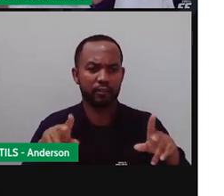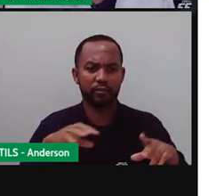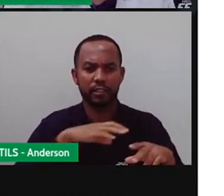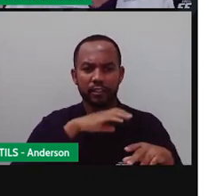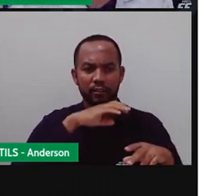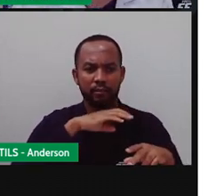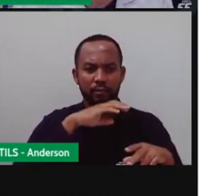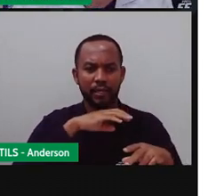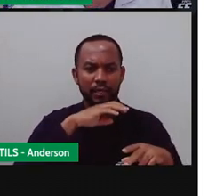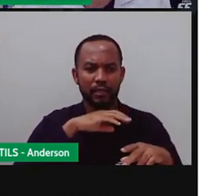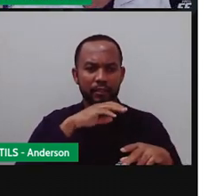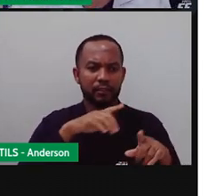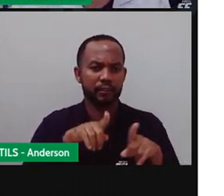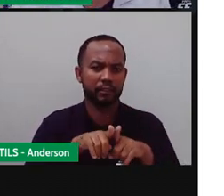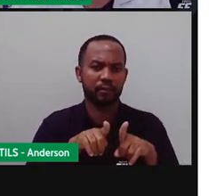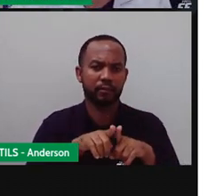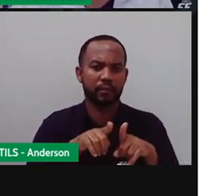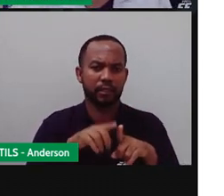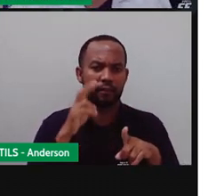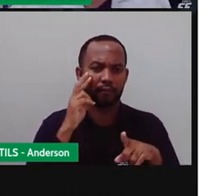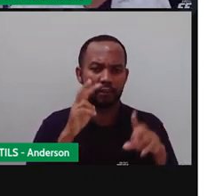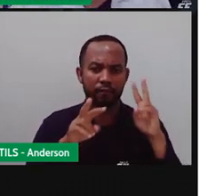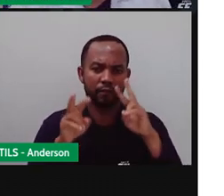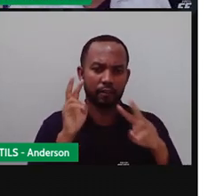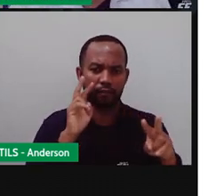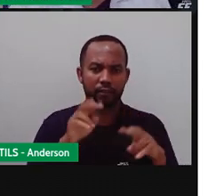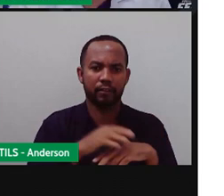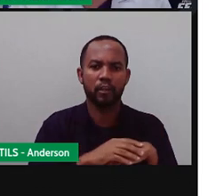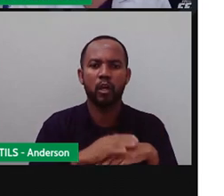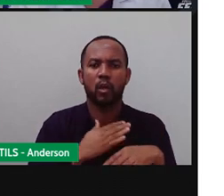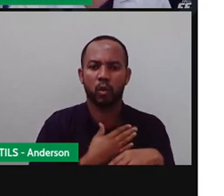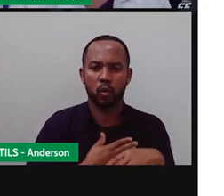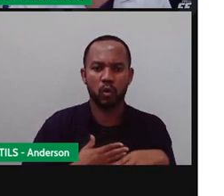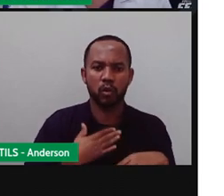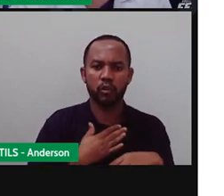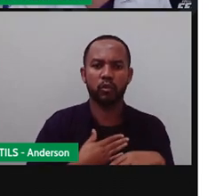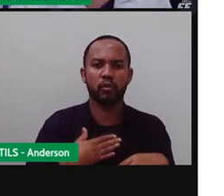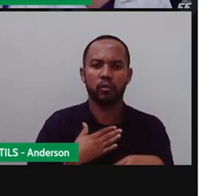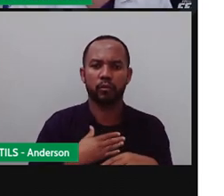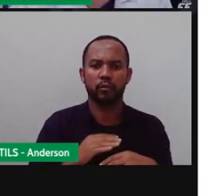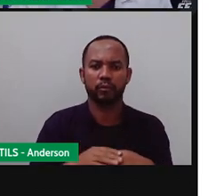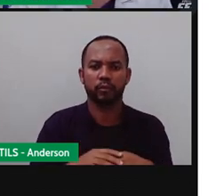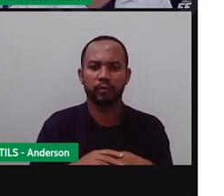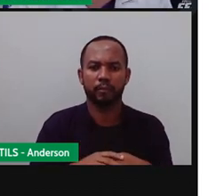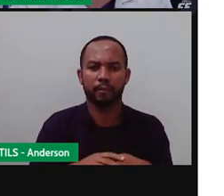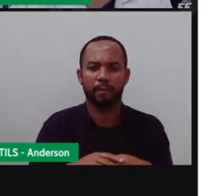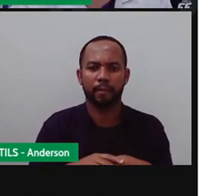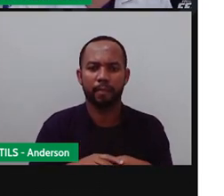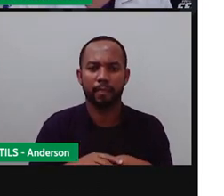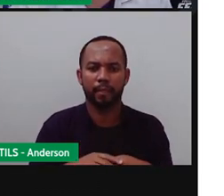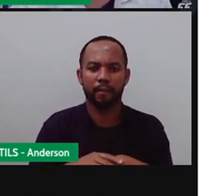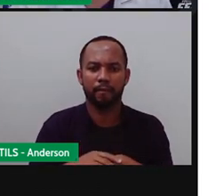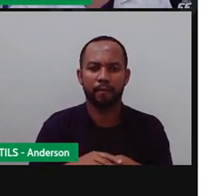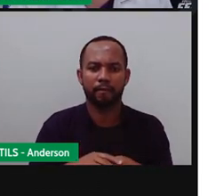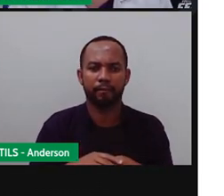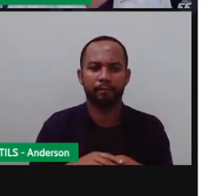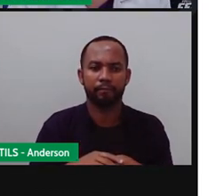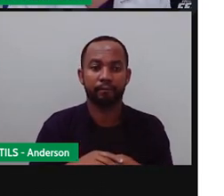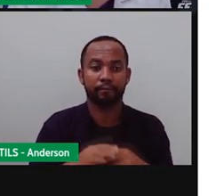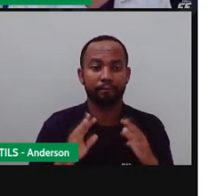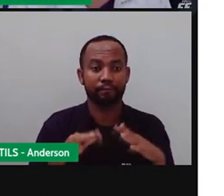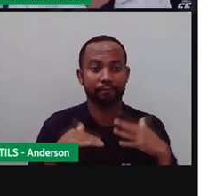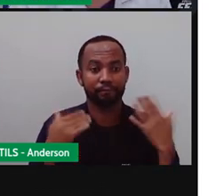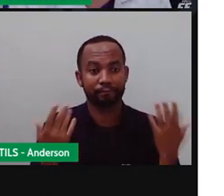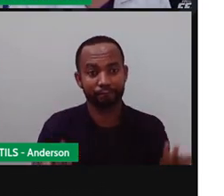animais com várias características, né? Olha só o caranguejo. Gosta de caranguejo, Anderson? Imaginei, Anderson, né?